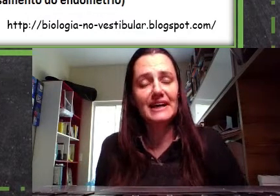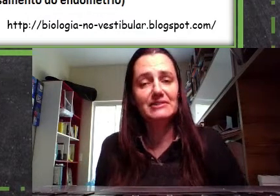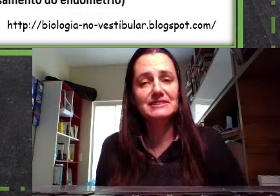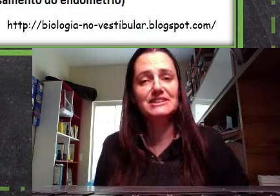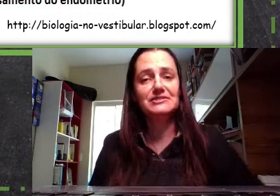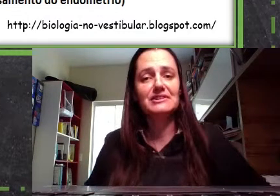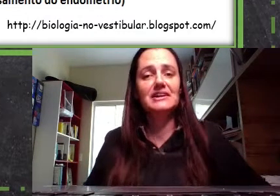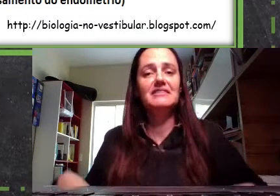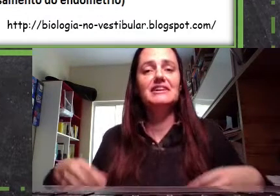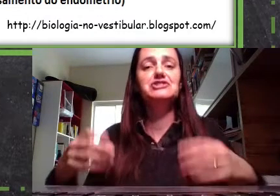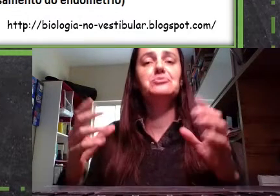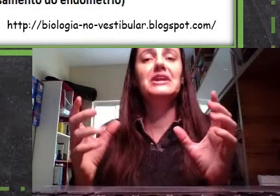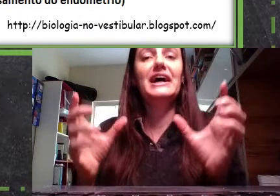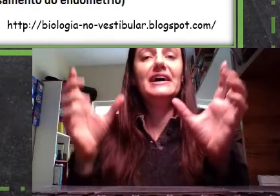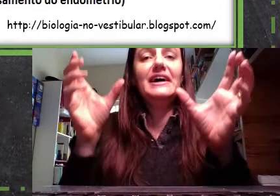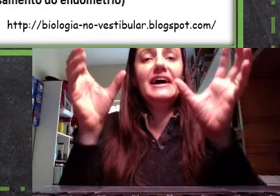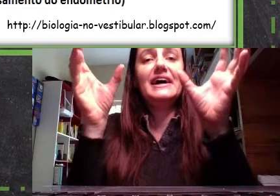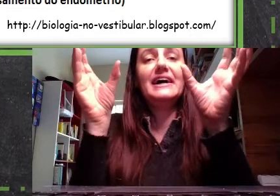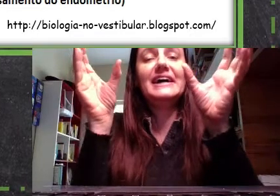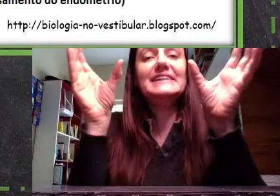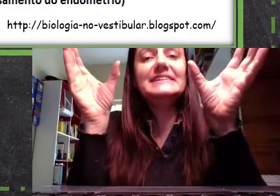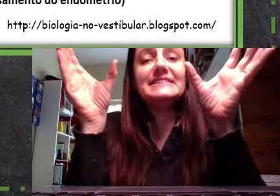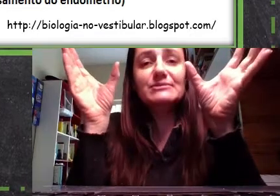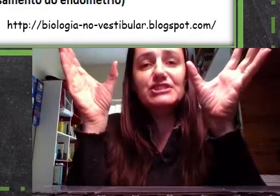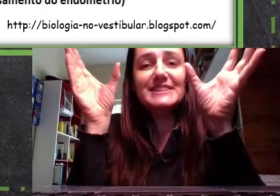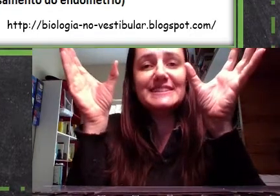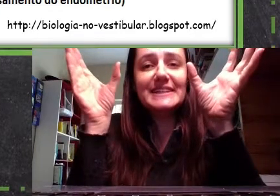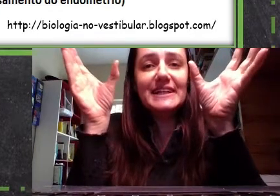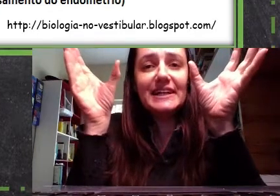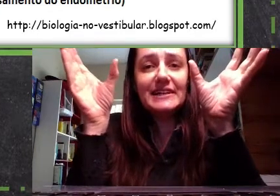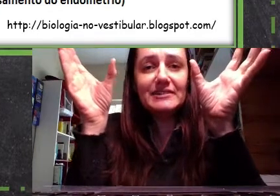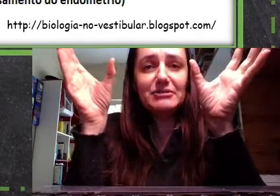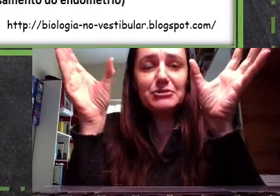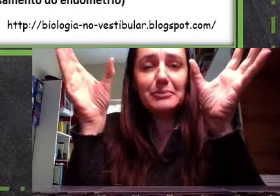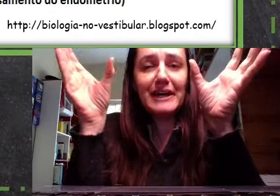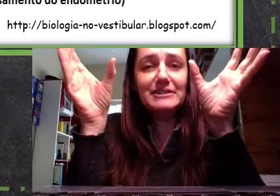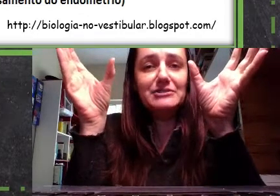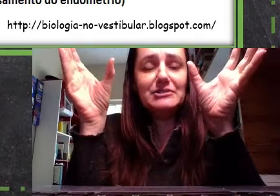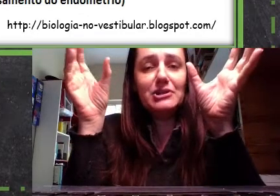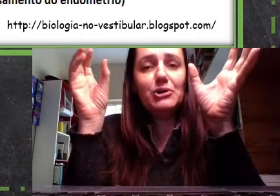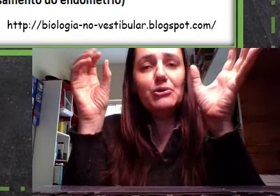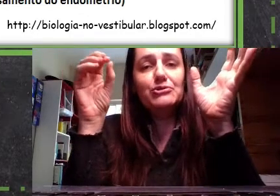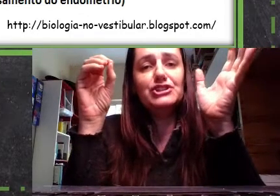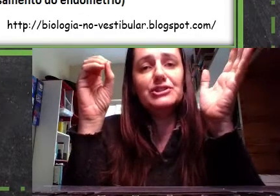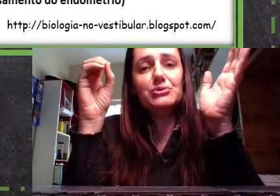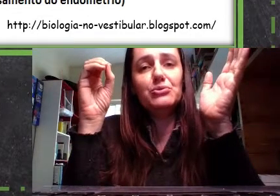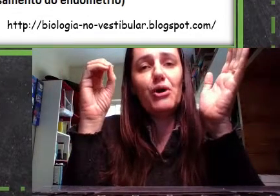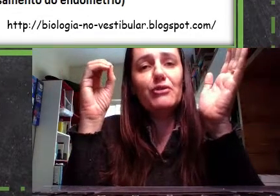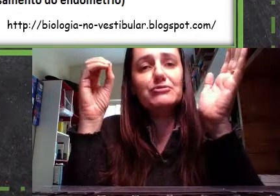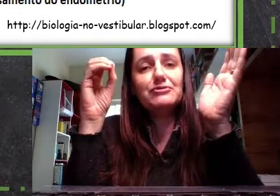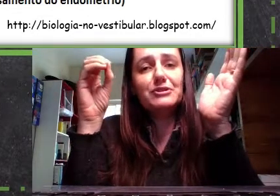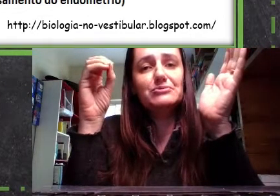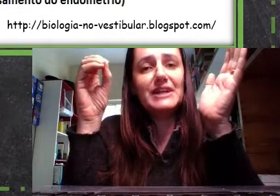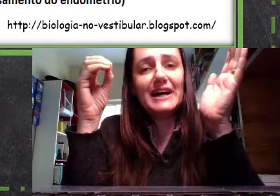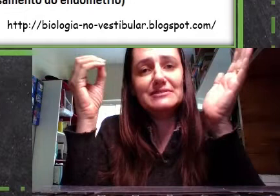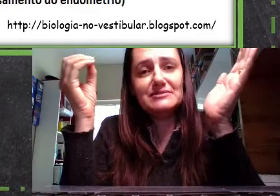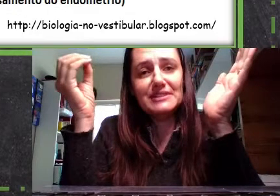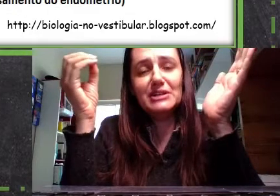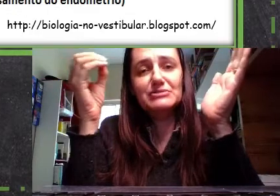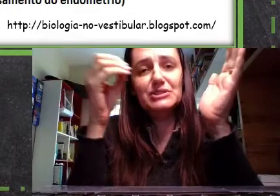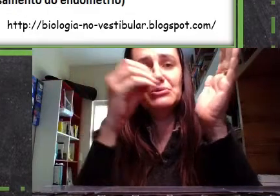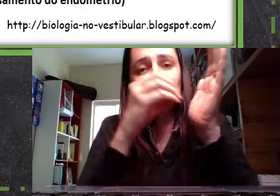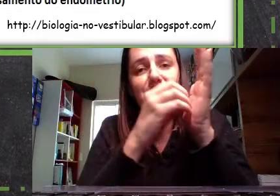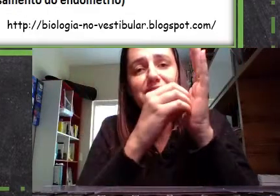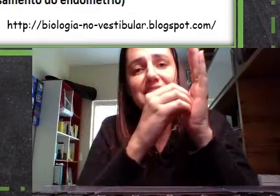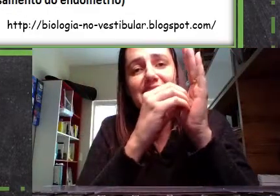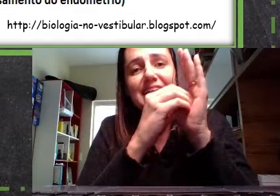útero, tá? Ou seja, vai estimular a retenção de sangue do endométrio, onde o óvulo fecundado,